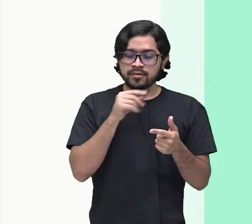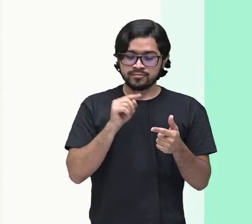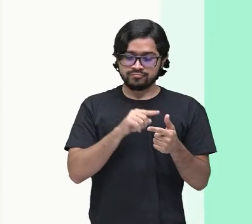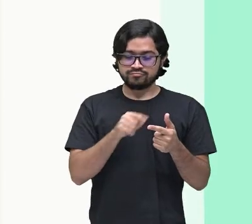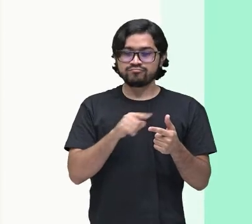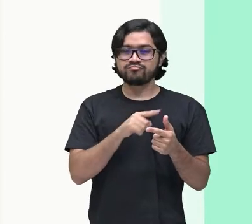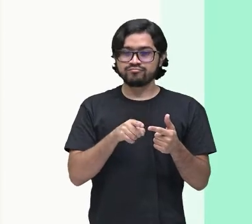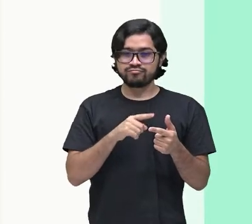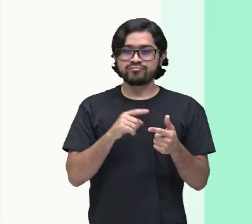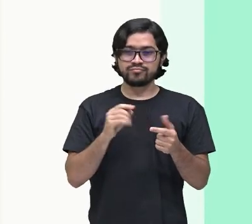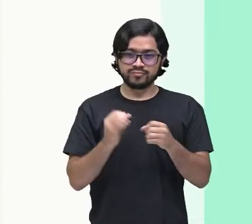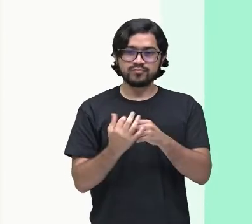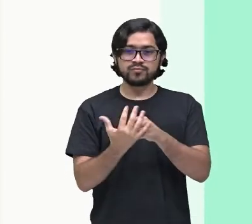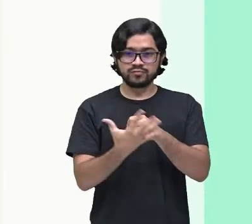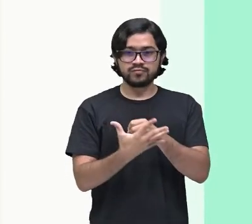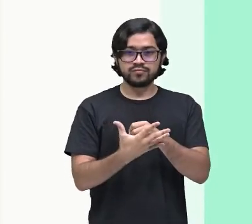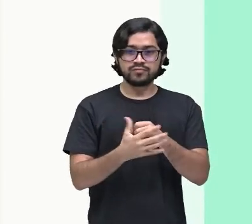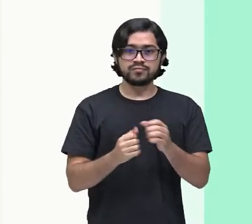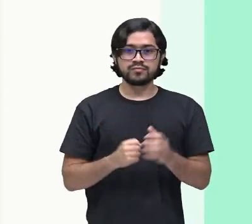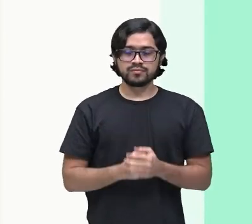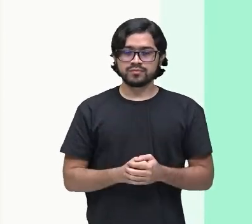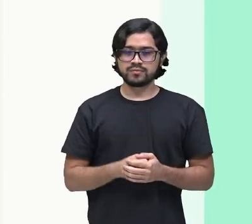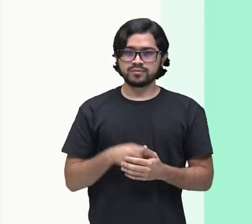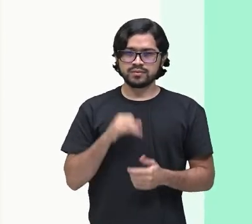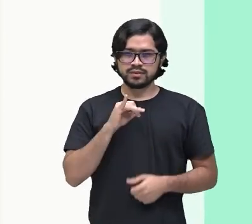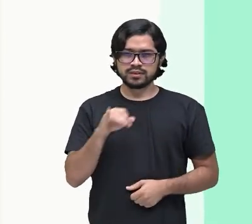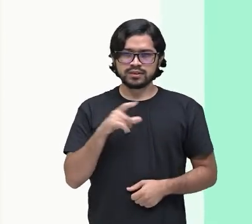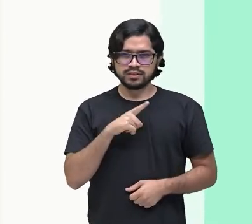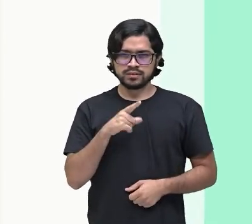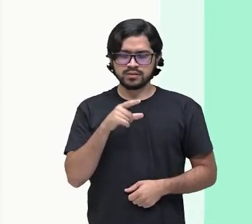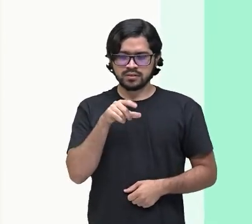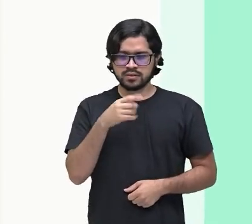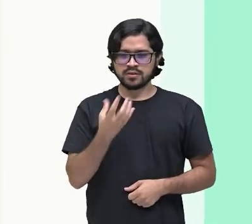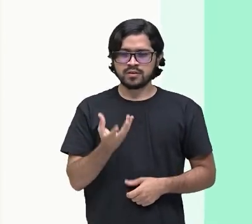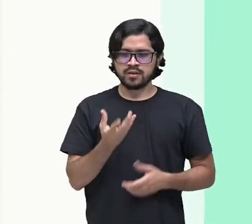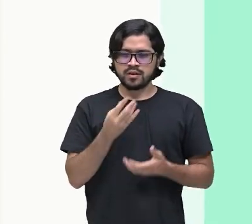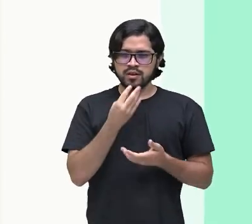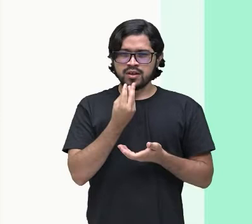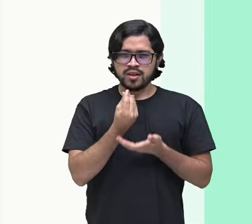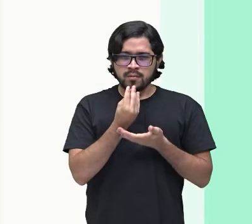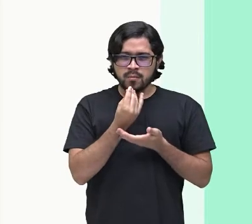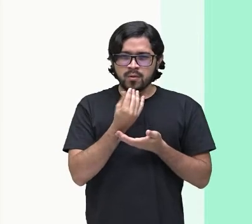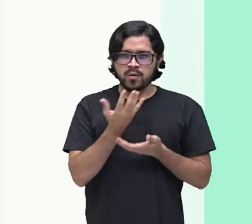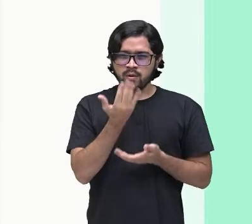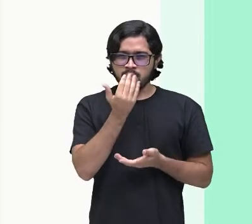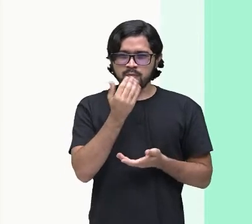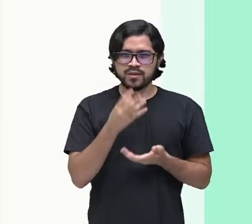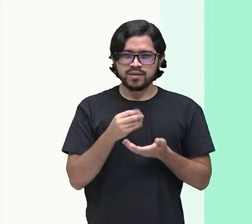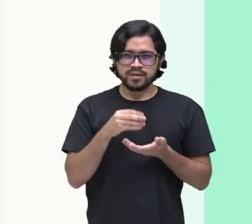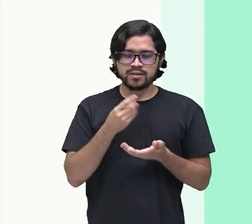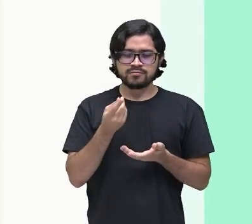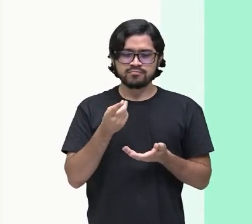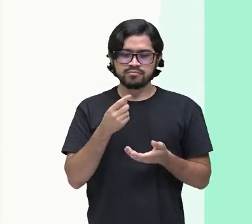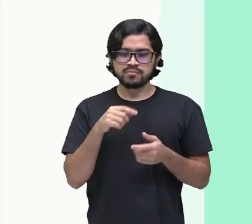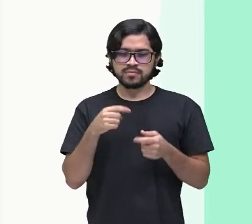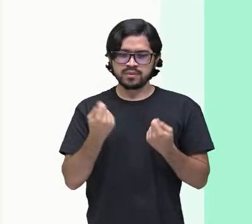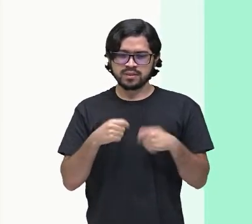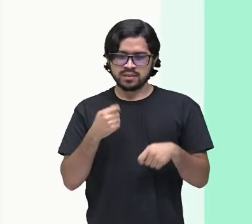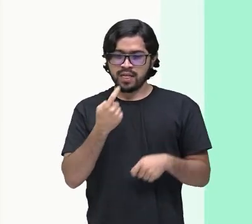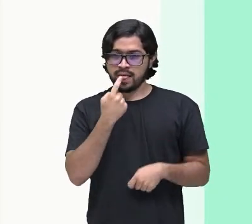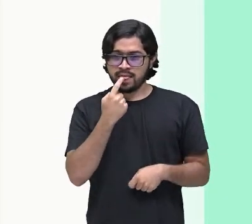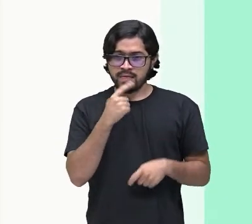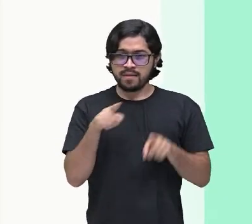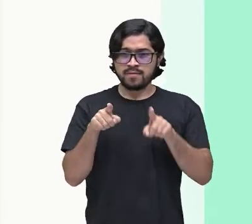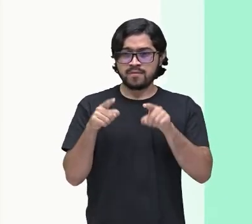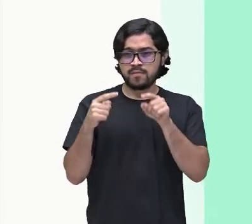dos alimentos apenas com o sentido do paladar, mas também pela estimulação que ocorre nas nossas células